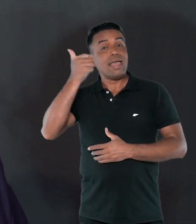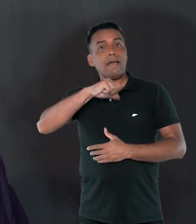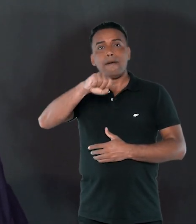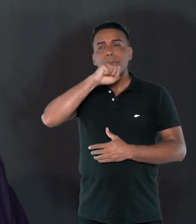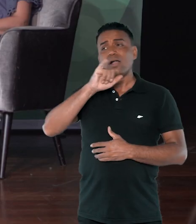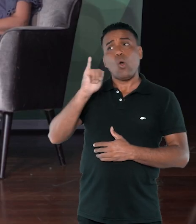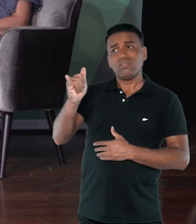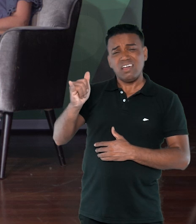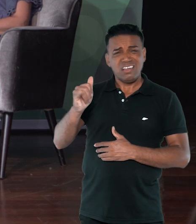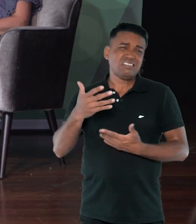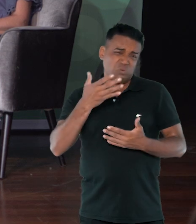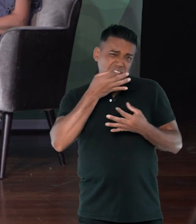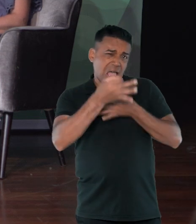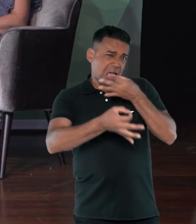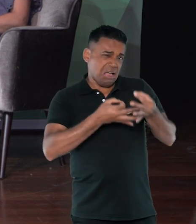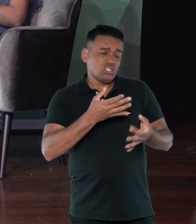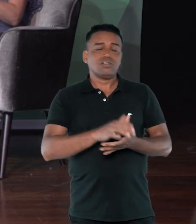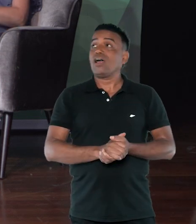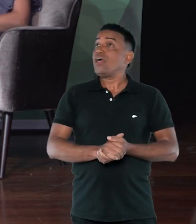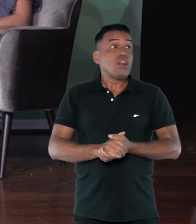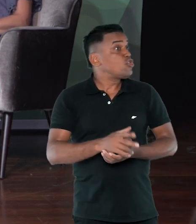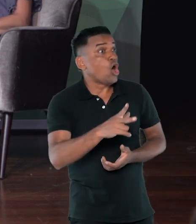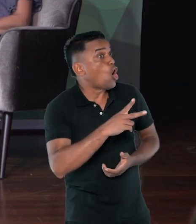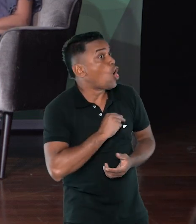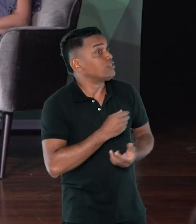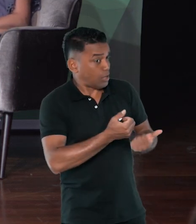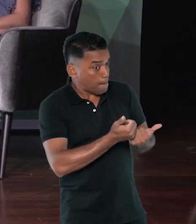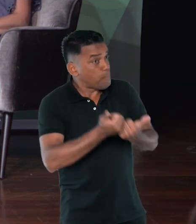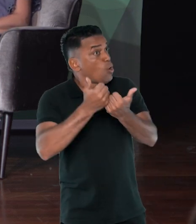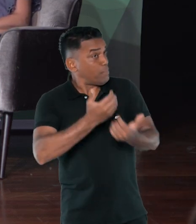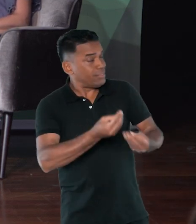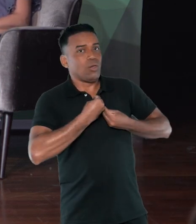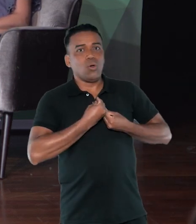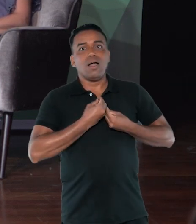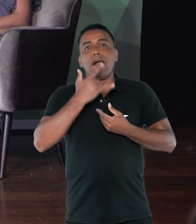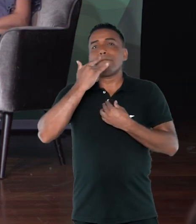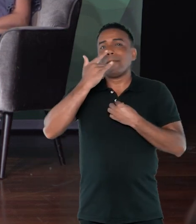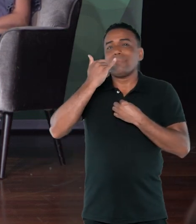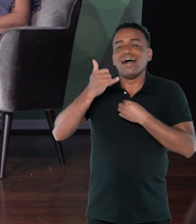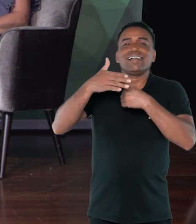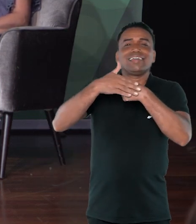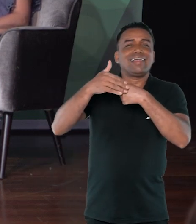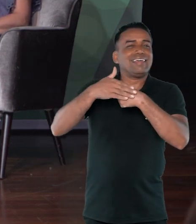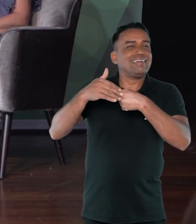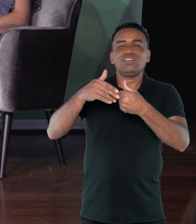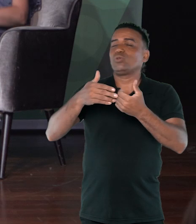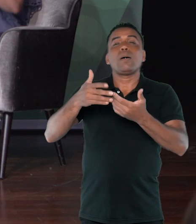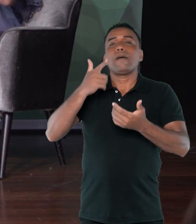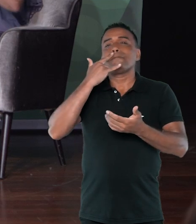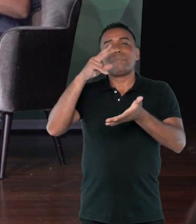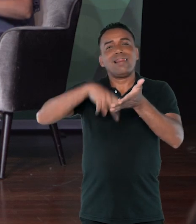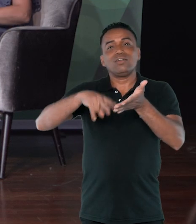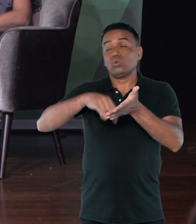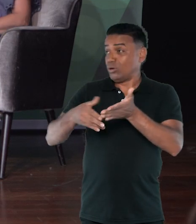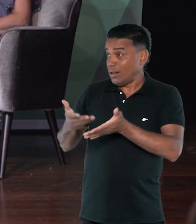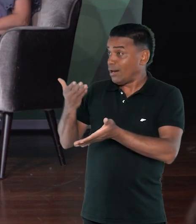você acha que eu levo jeito? Você acha? Ela, nossa, maior apoio. Liguei para meu pai, querido, meu leitor favorito. Já estava Não querendo